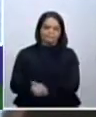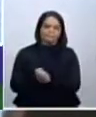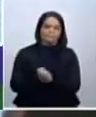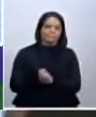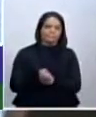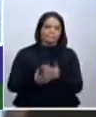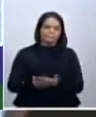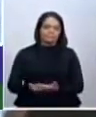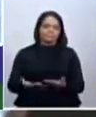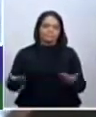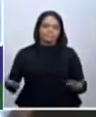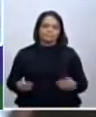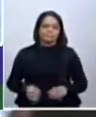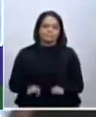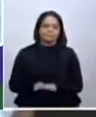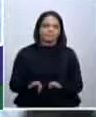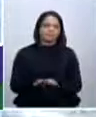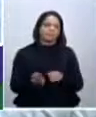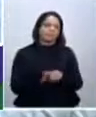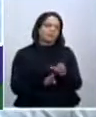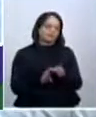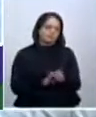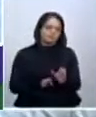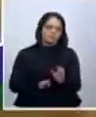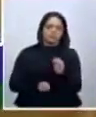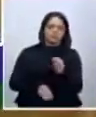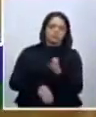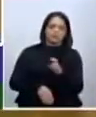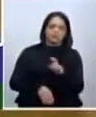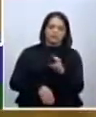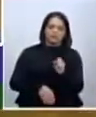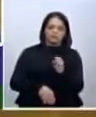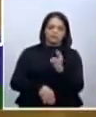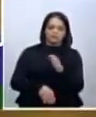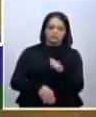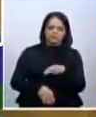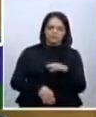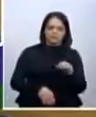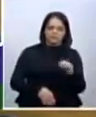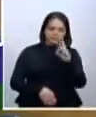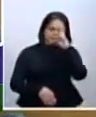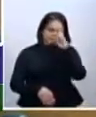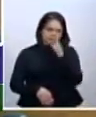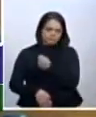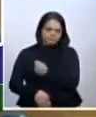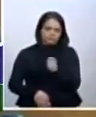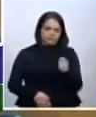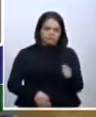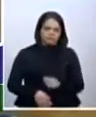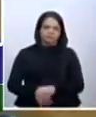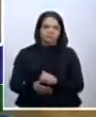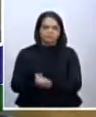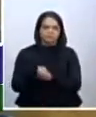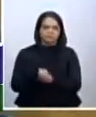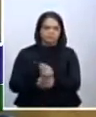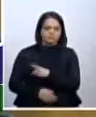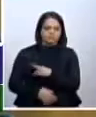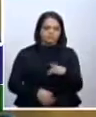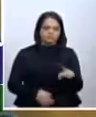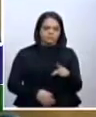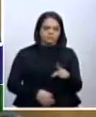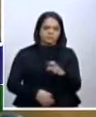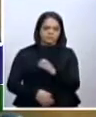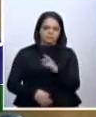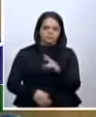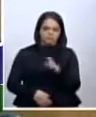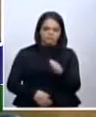Cumprimentar os demais, o nosso conselheiro Eustáquio, dirigente da associação. Cumprimentar o presidente do CREA local aqui,